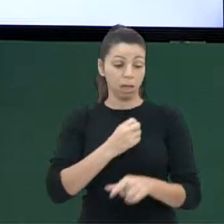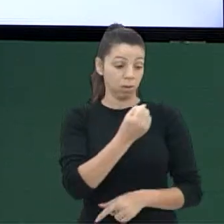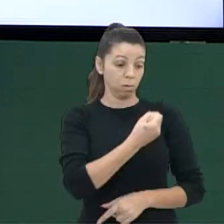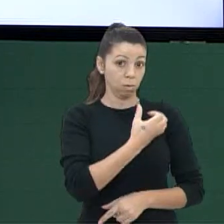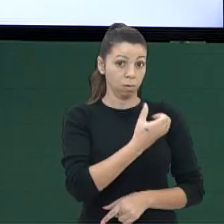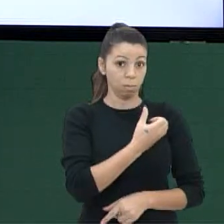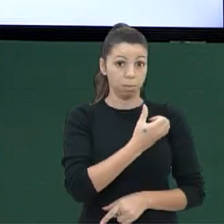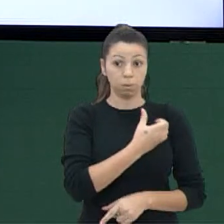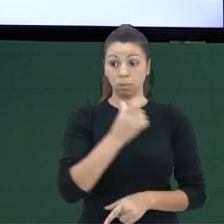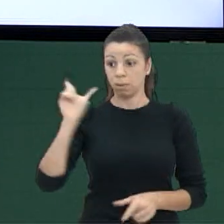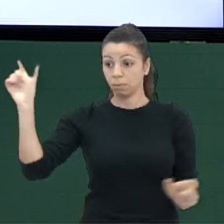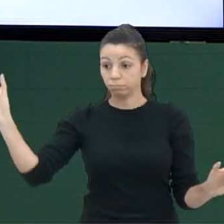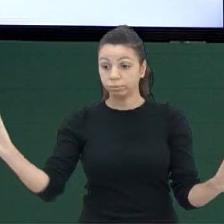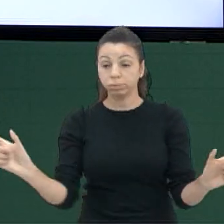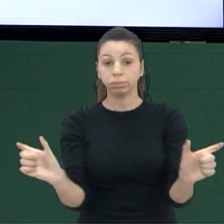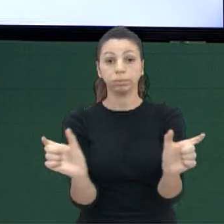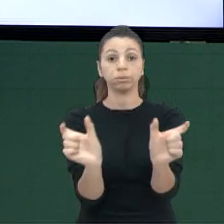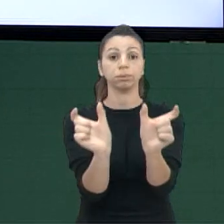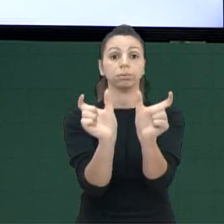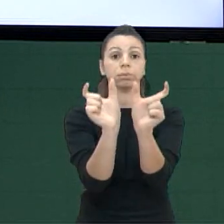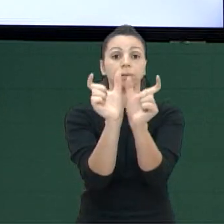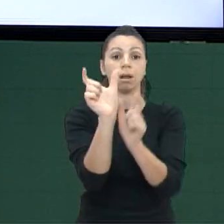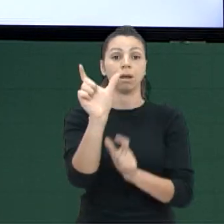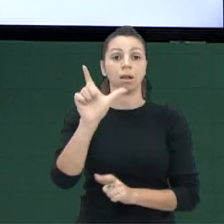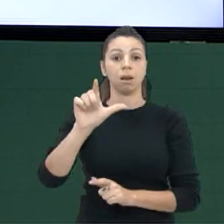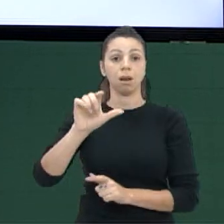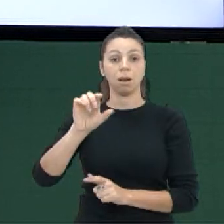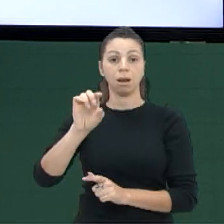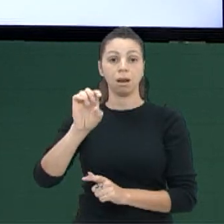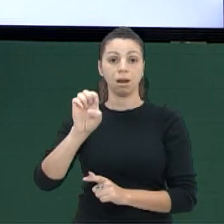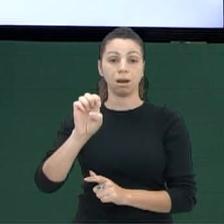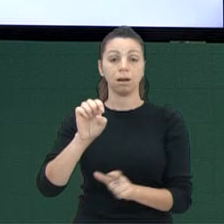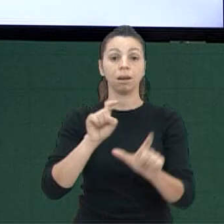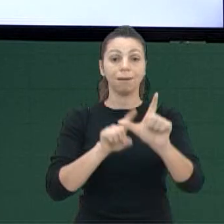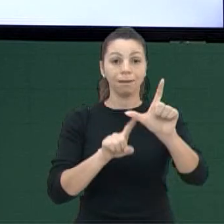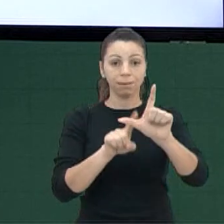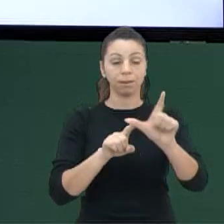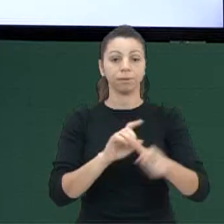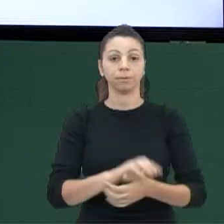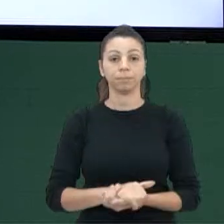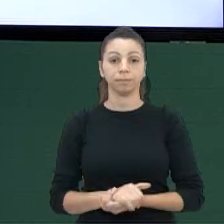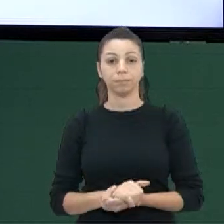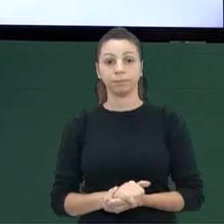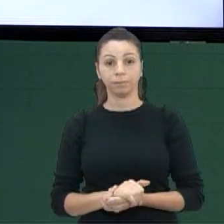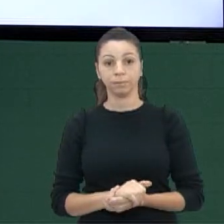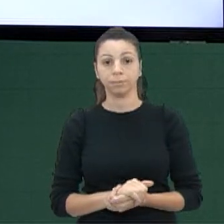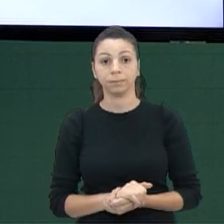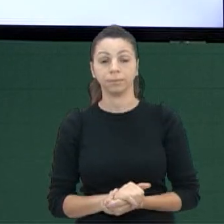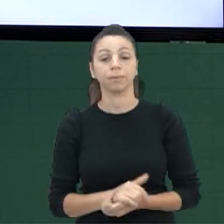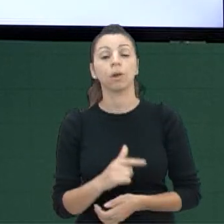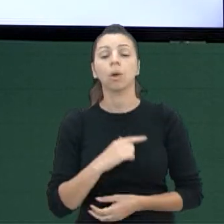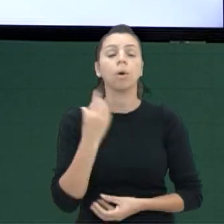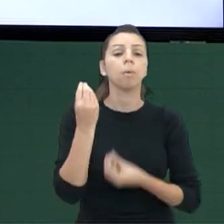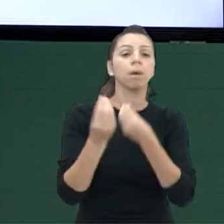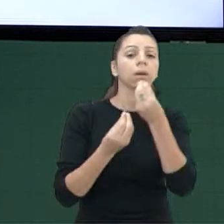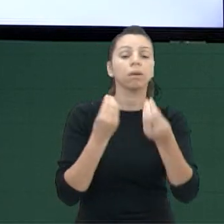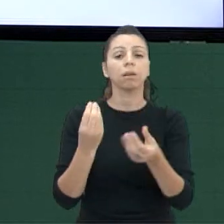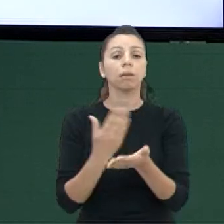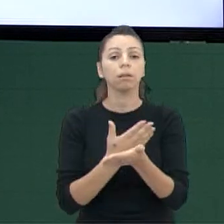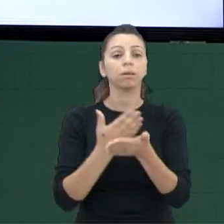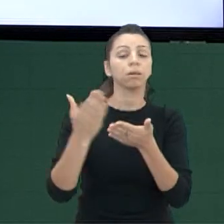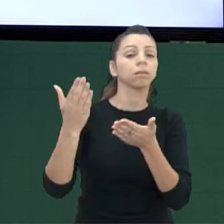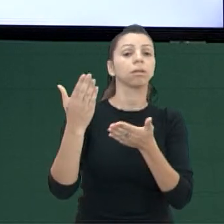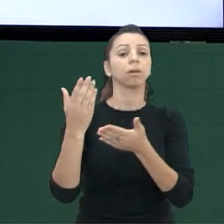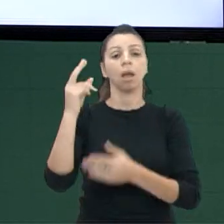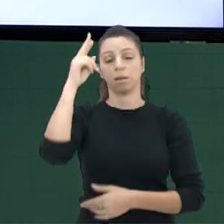partes algébricas. Nós vimos nas últimas aulas da onde que se iniciaram toda a questão histórica de como